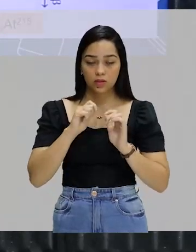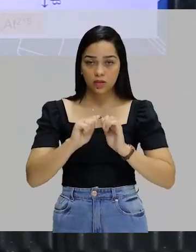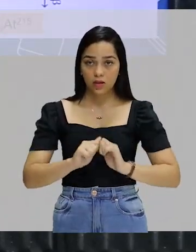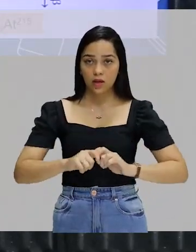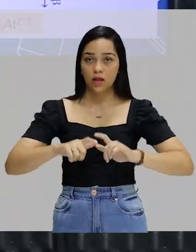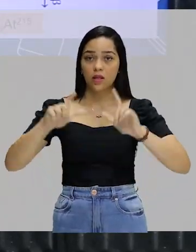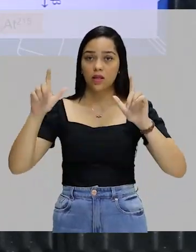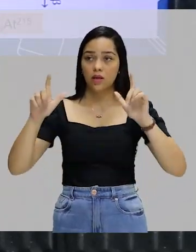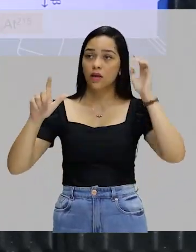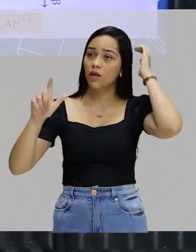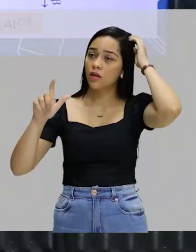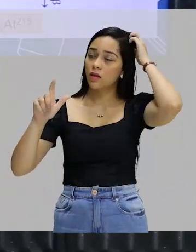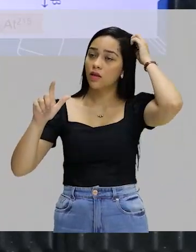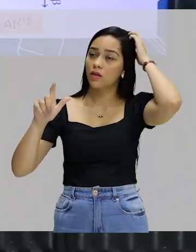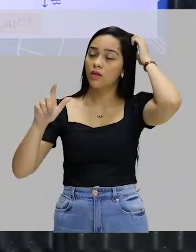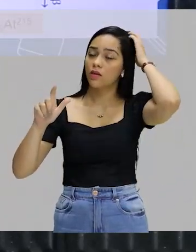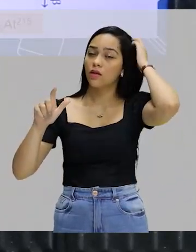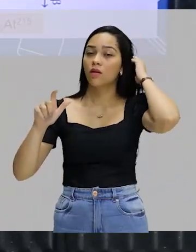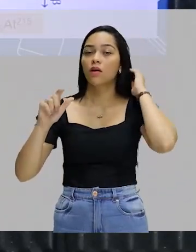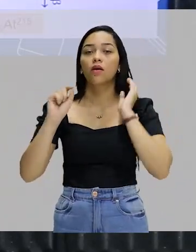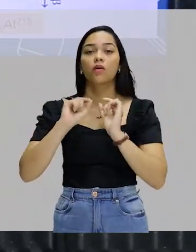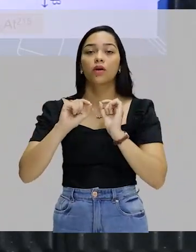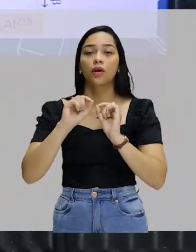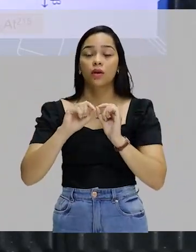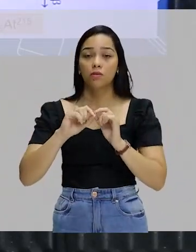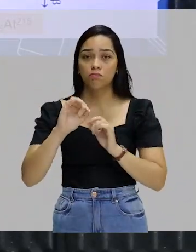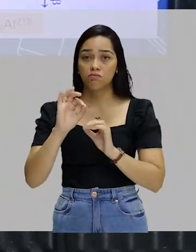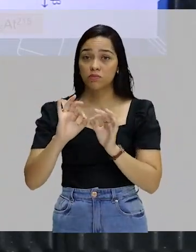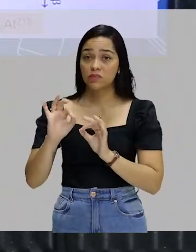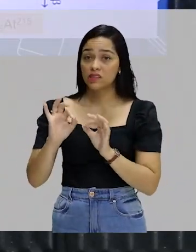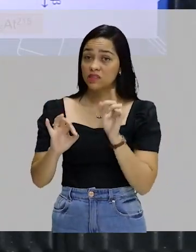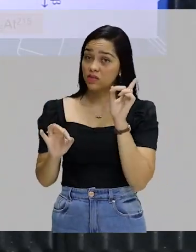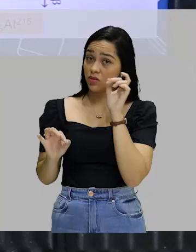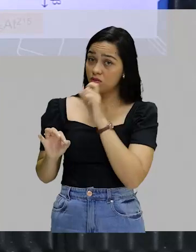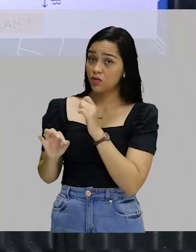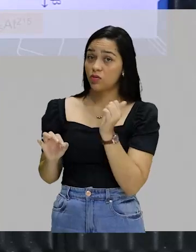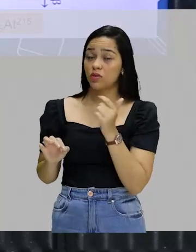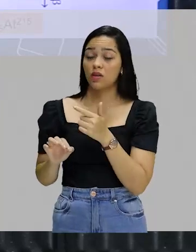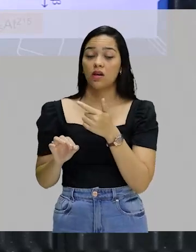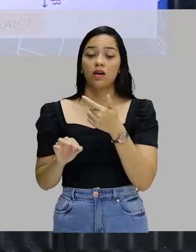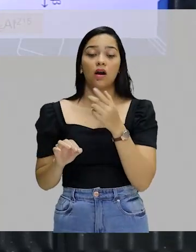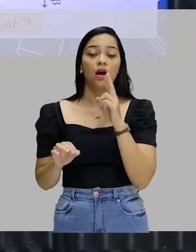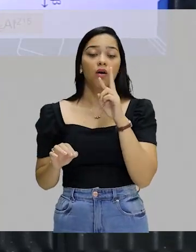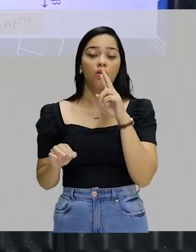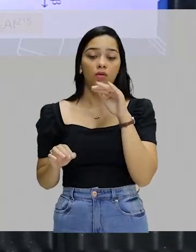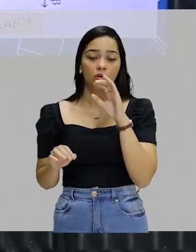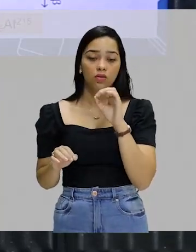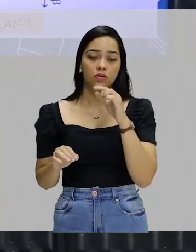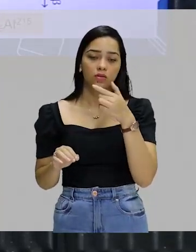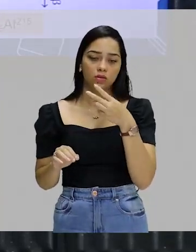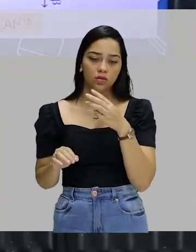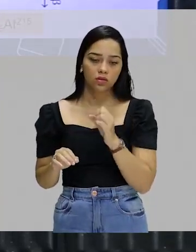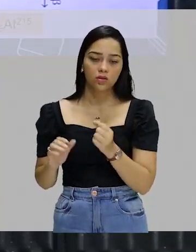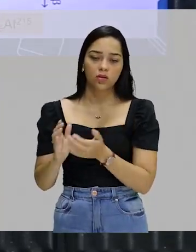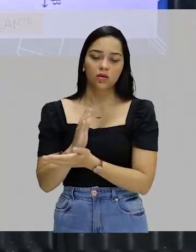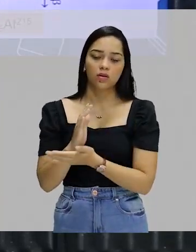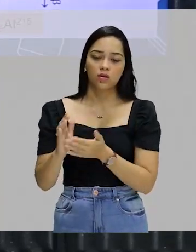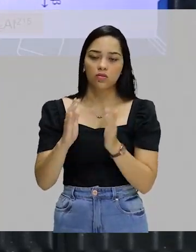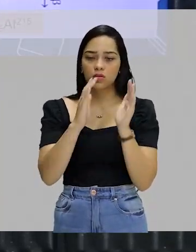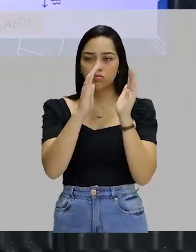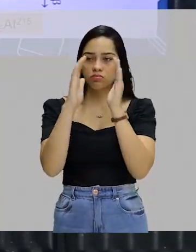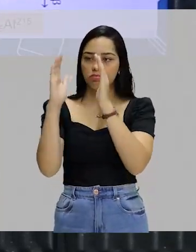tela. Ela é um pouco mais complexa do que a série do urânio 238. Nós vamos ter alguns